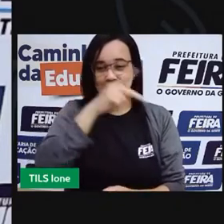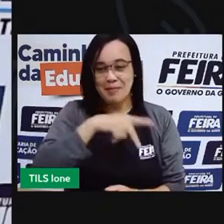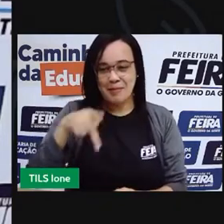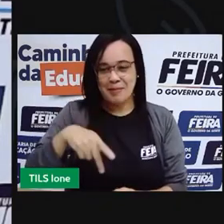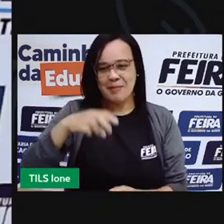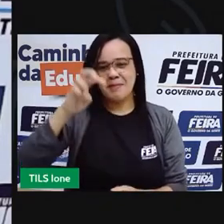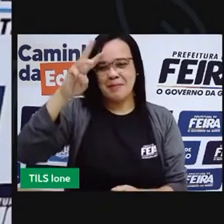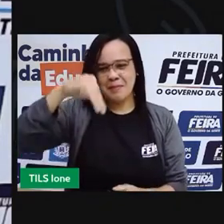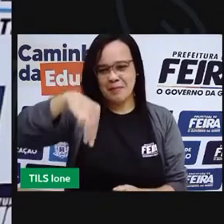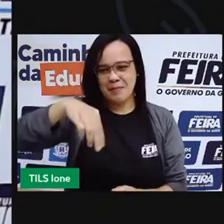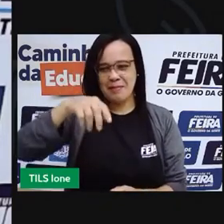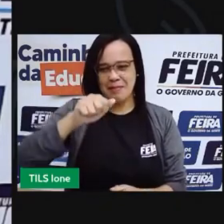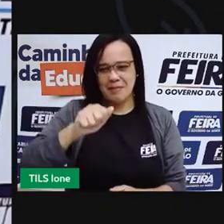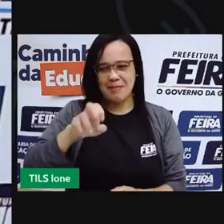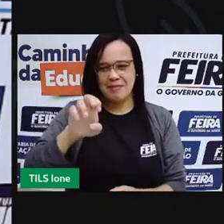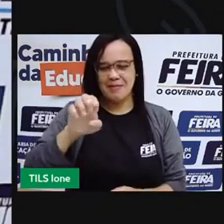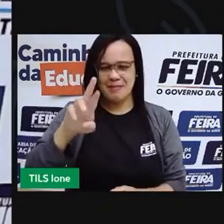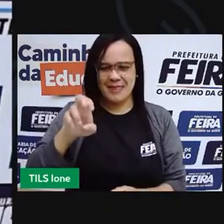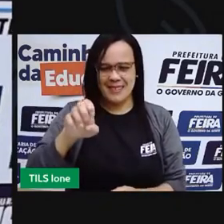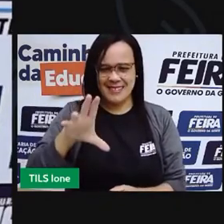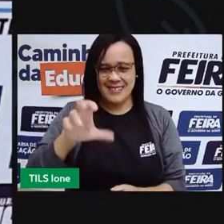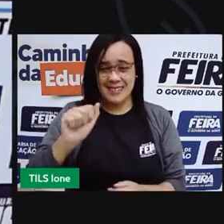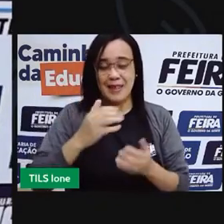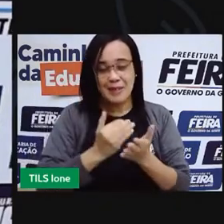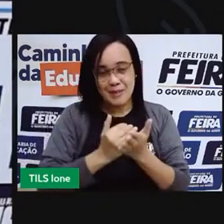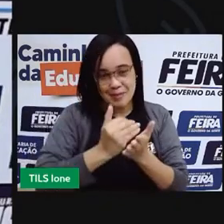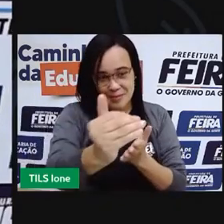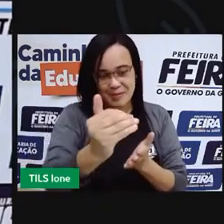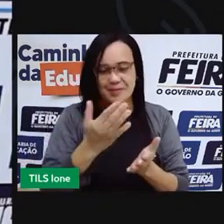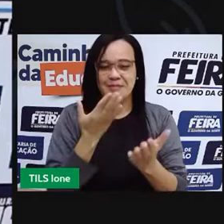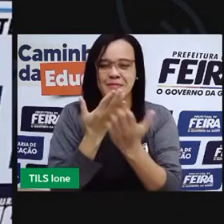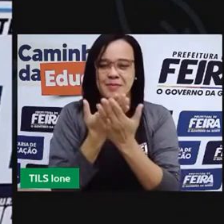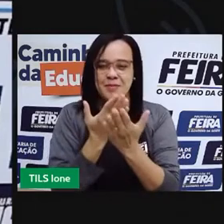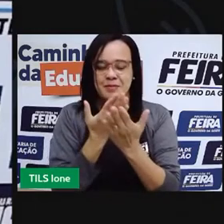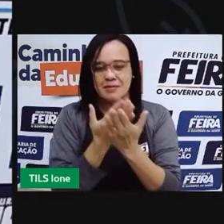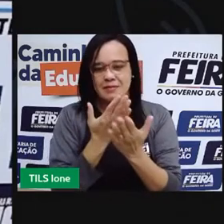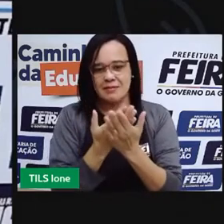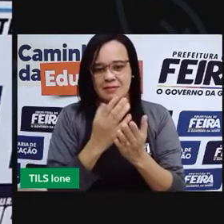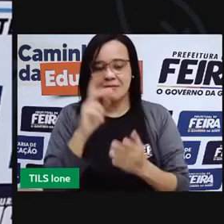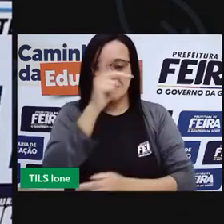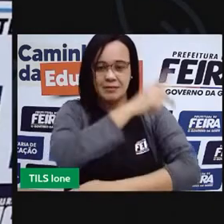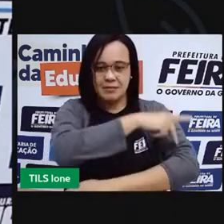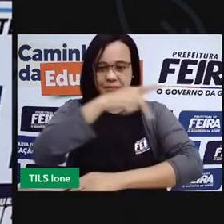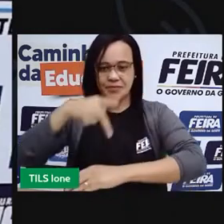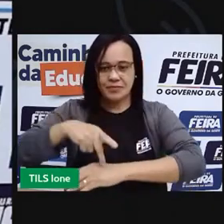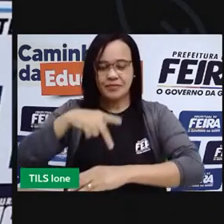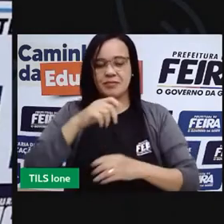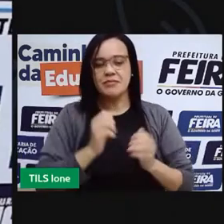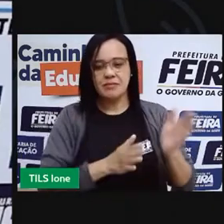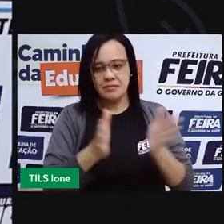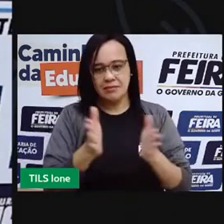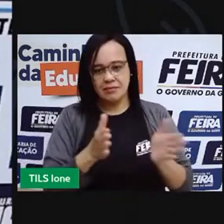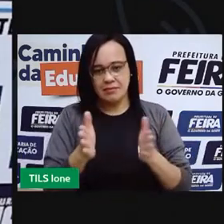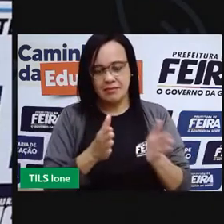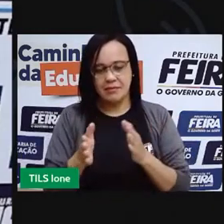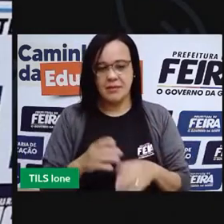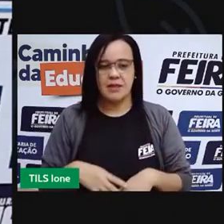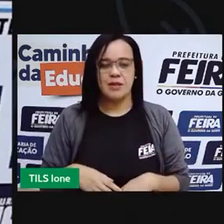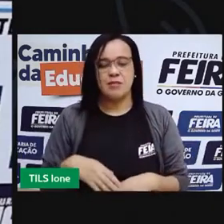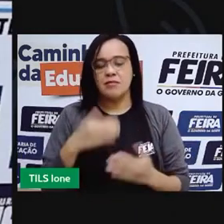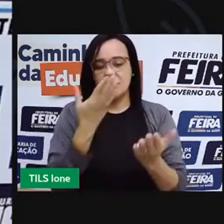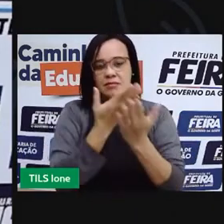continuar aprendendo, vai dando sequência aqui às nossas aulas do curso pedagógico. Aula